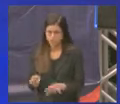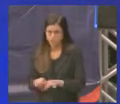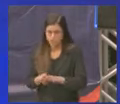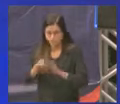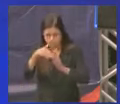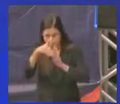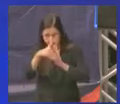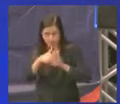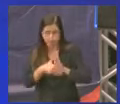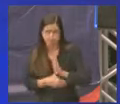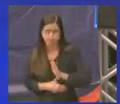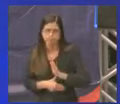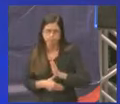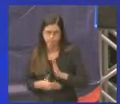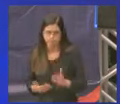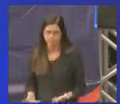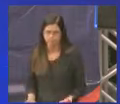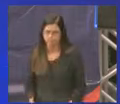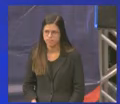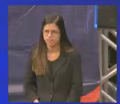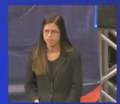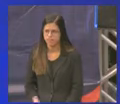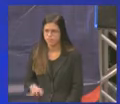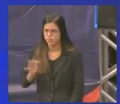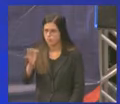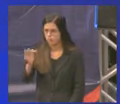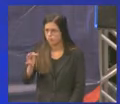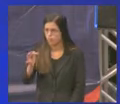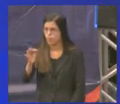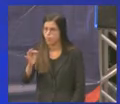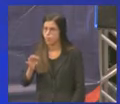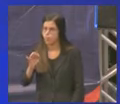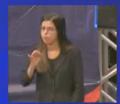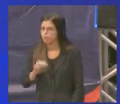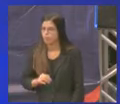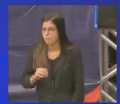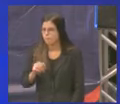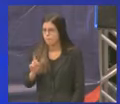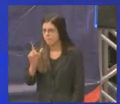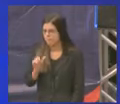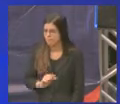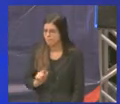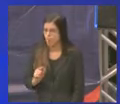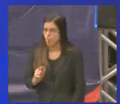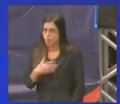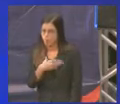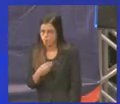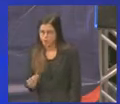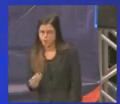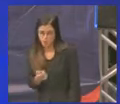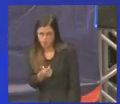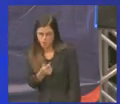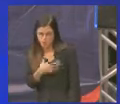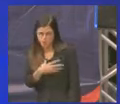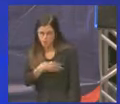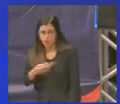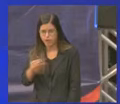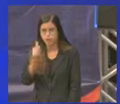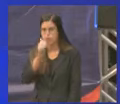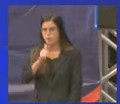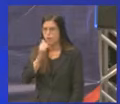1,16 filhos por mulher na frente também. Então, menos filhos por mulher, implica numa taxa